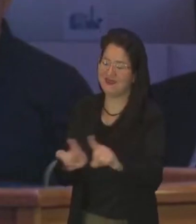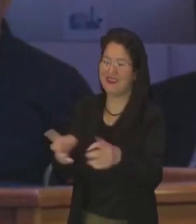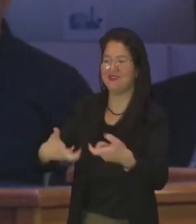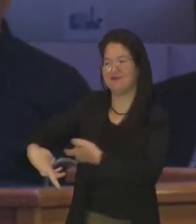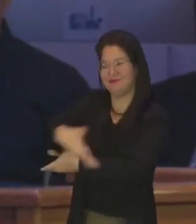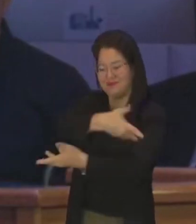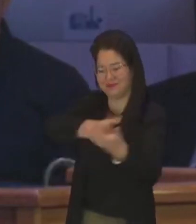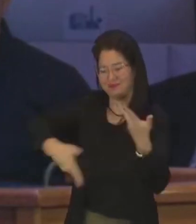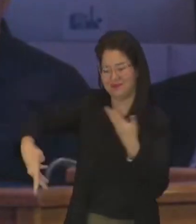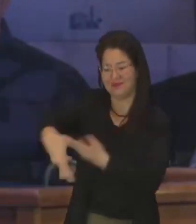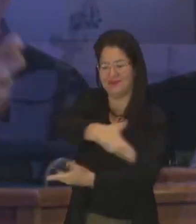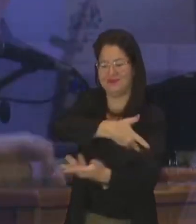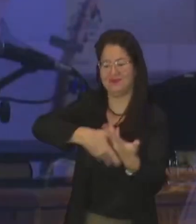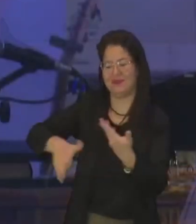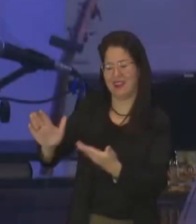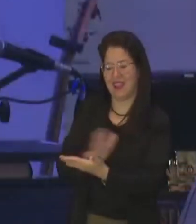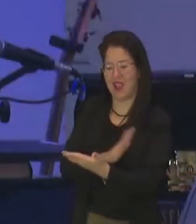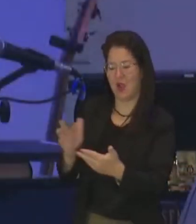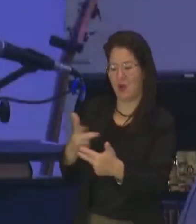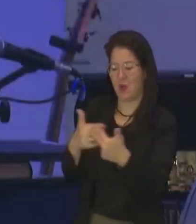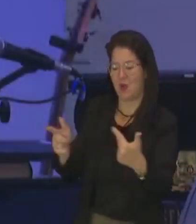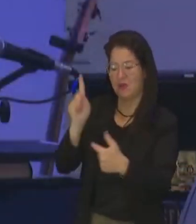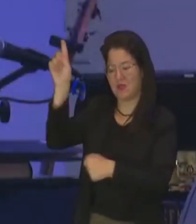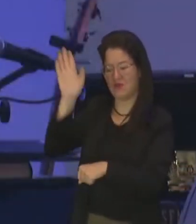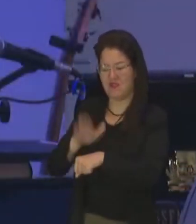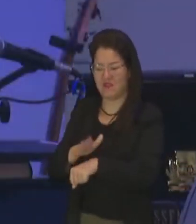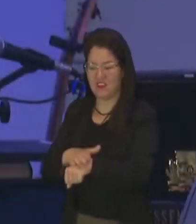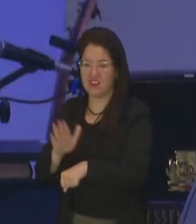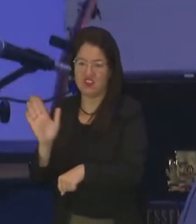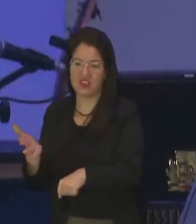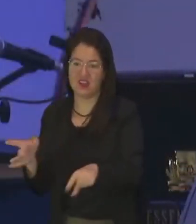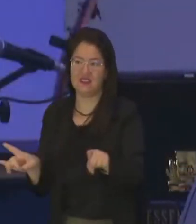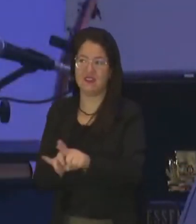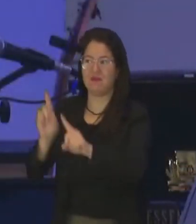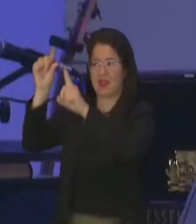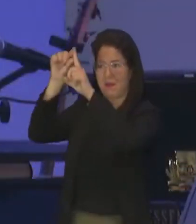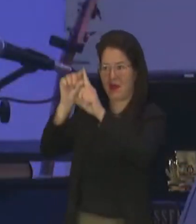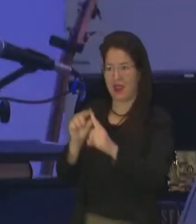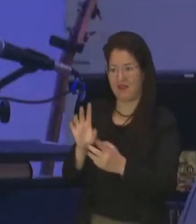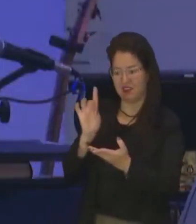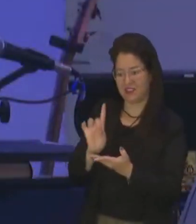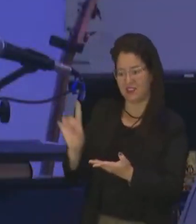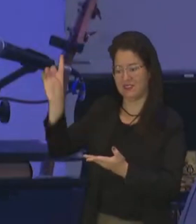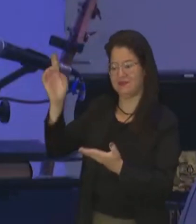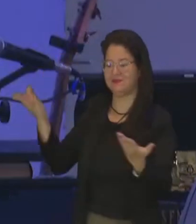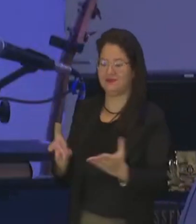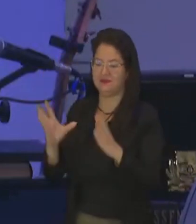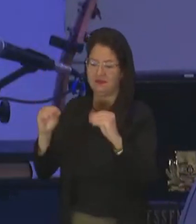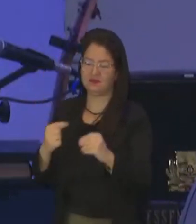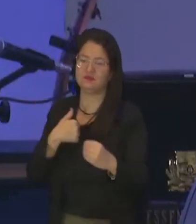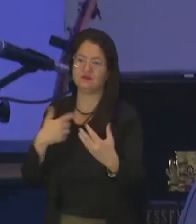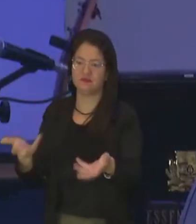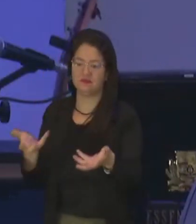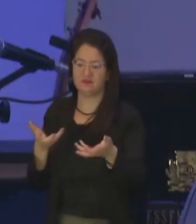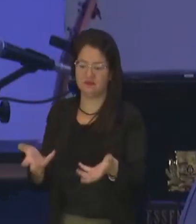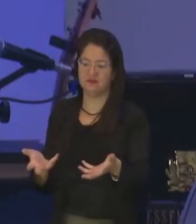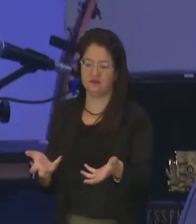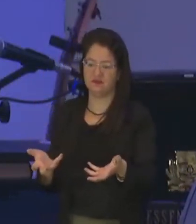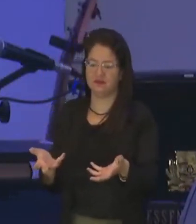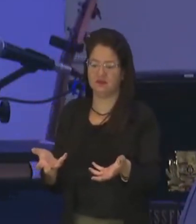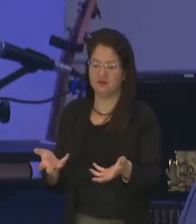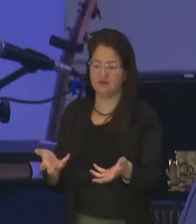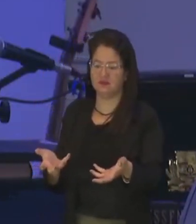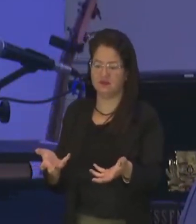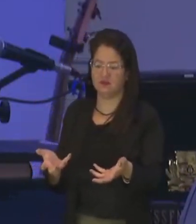irmãos algumas coisas que Deus tem feito e também a palavra de Deus nessa noite. Eu gostaria